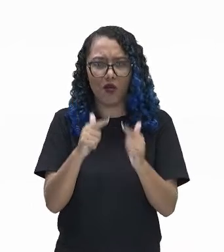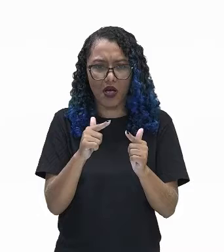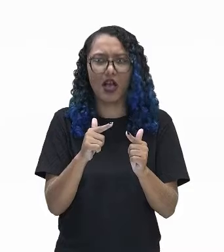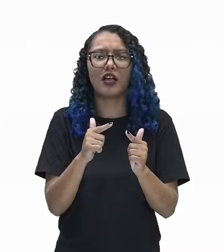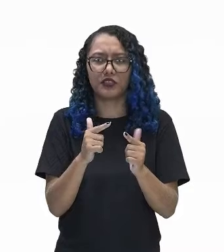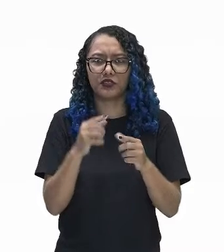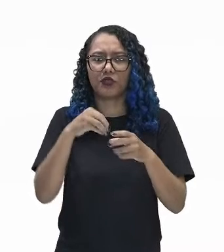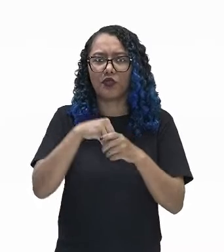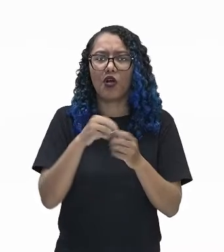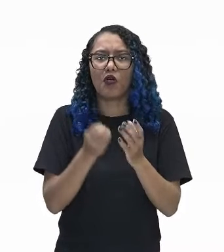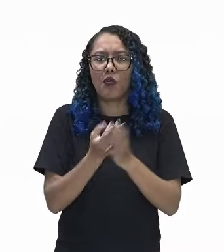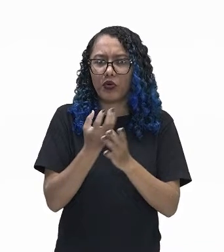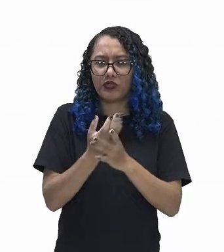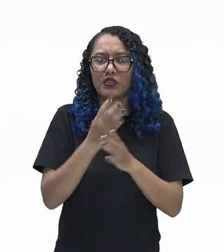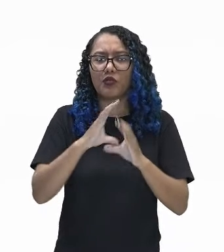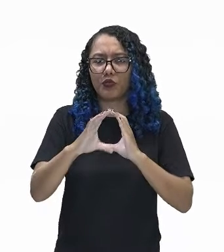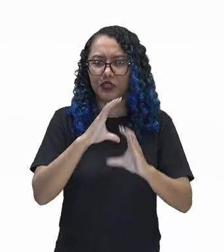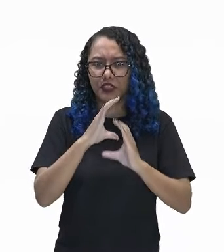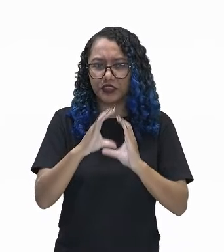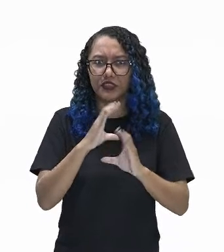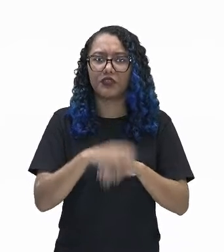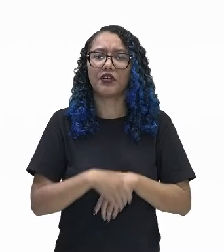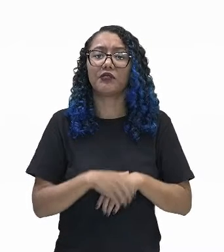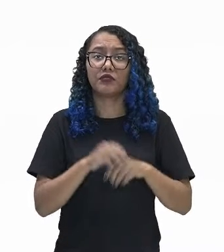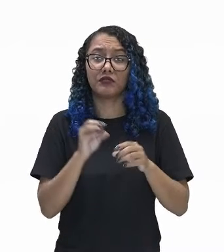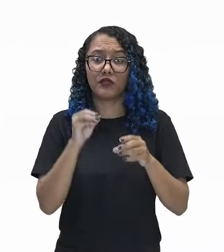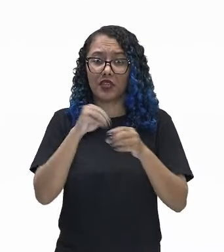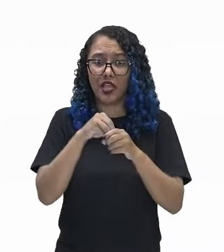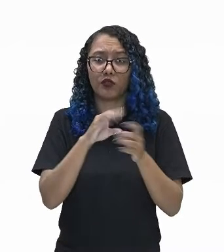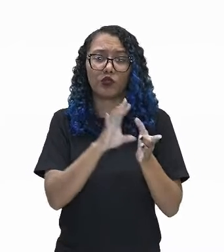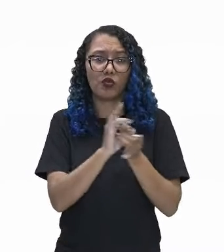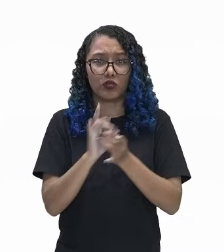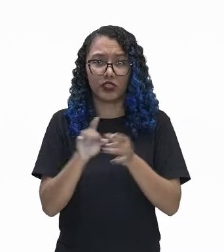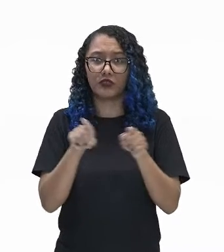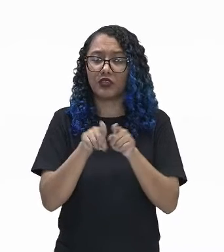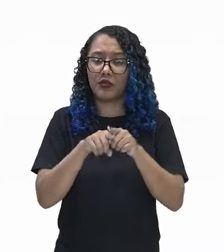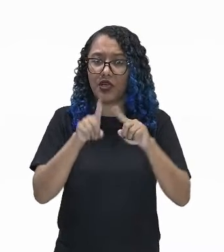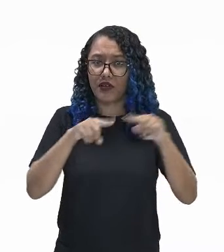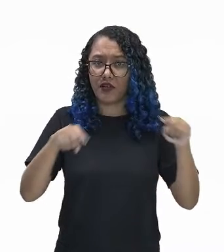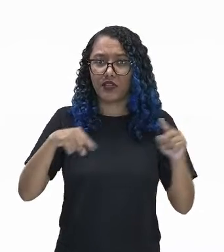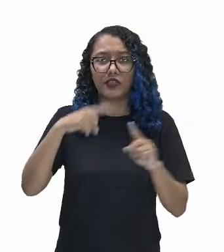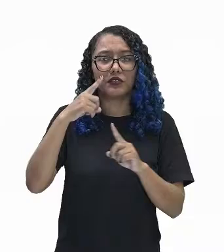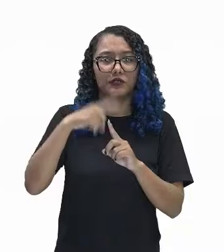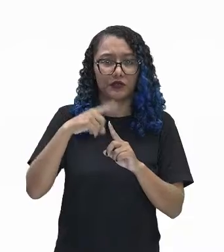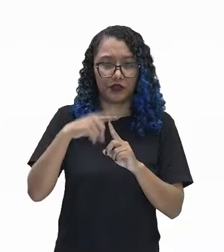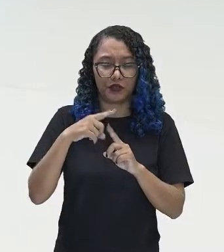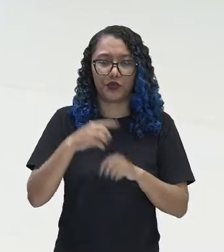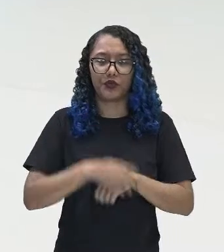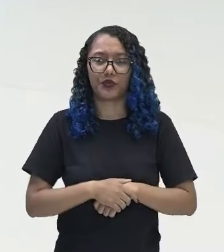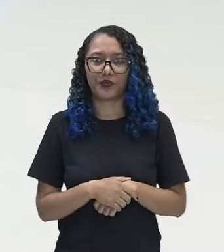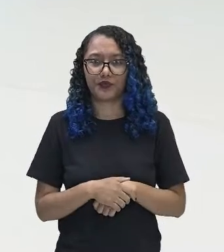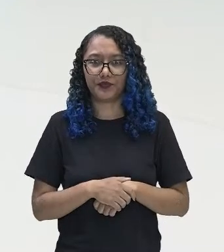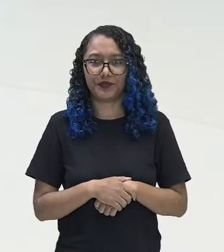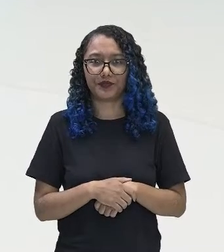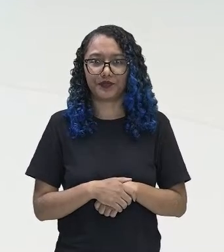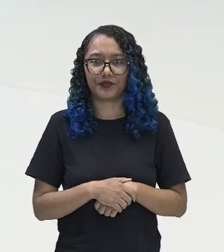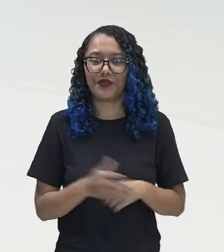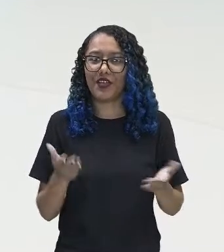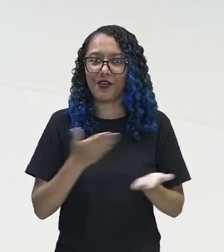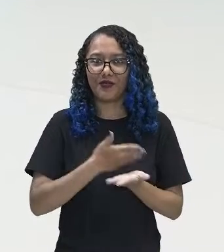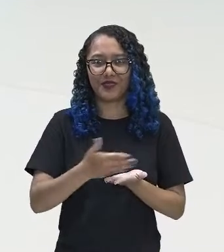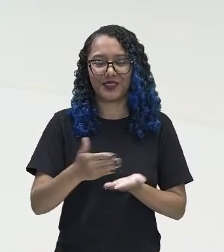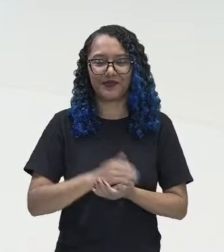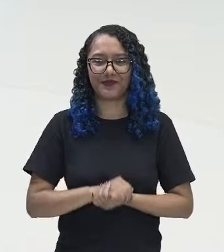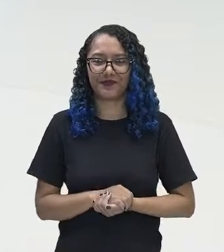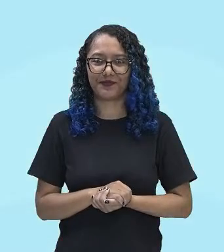produção comunicativa, considerando o contexto e as variantes de estilo. Vamos para a